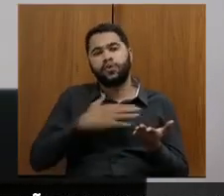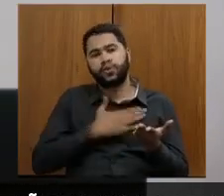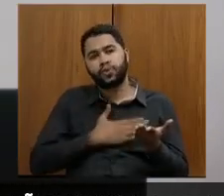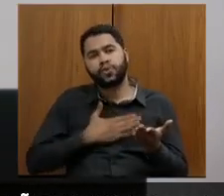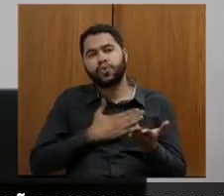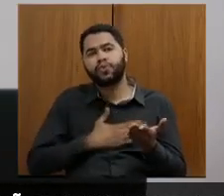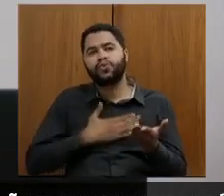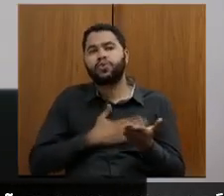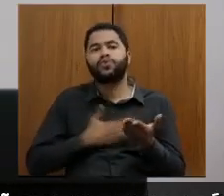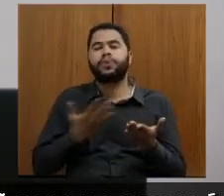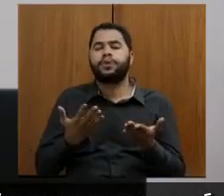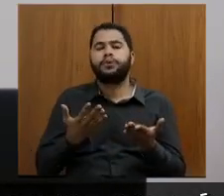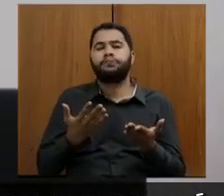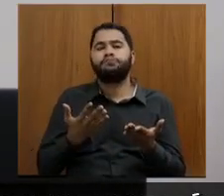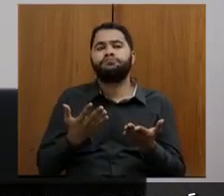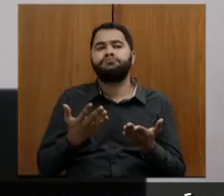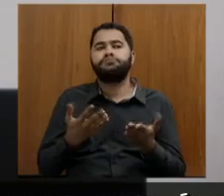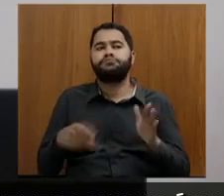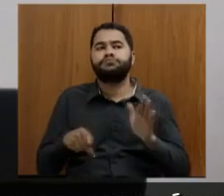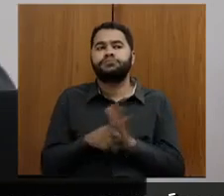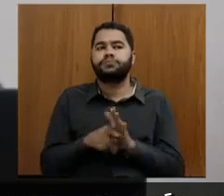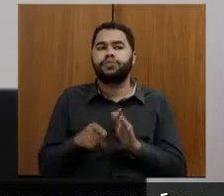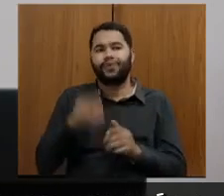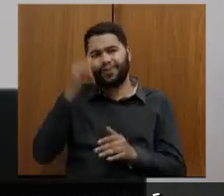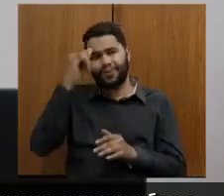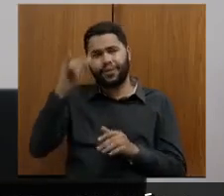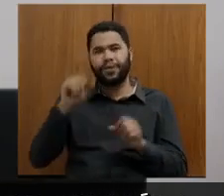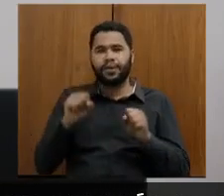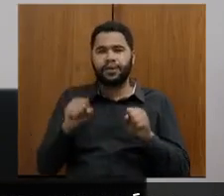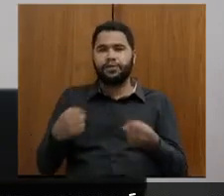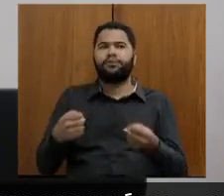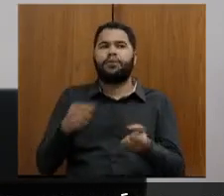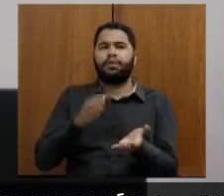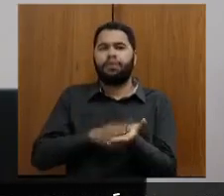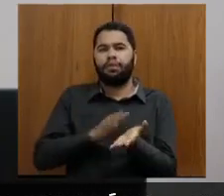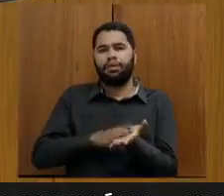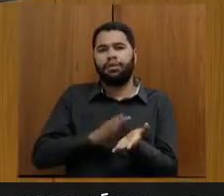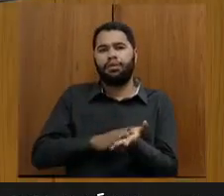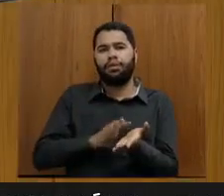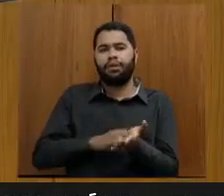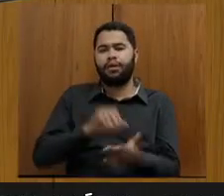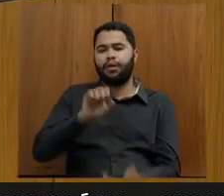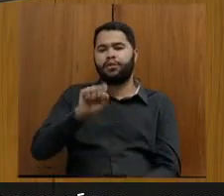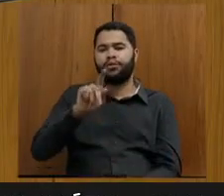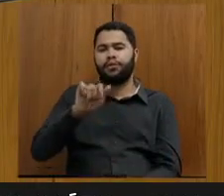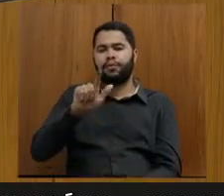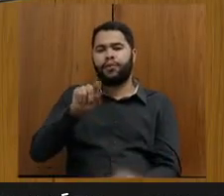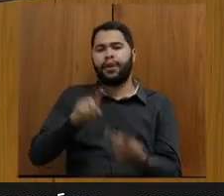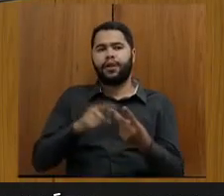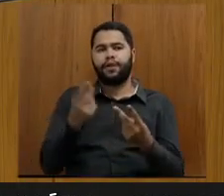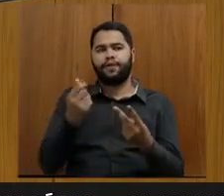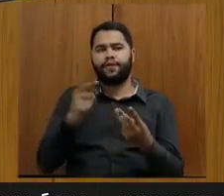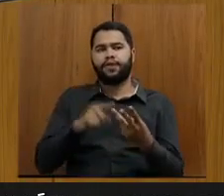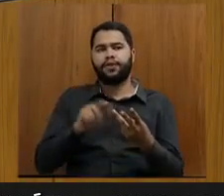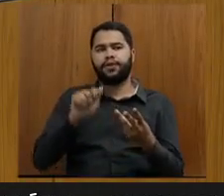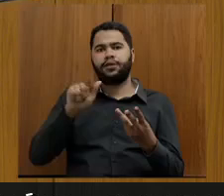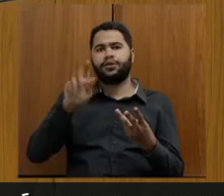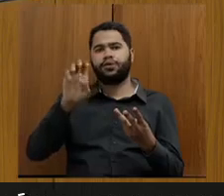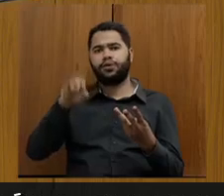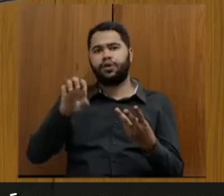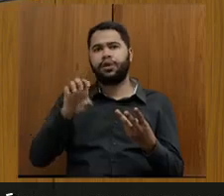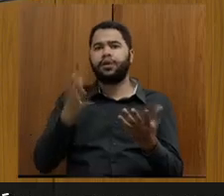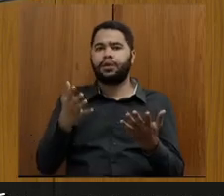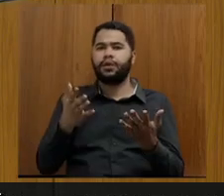consegue o senhor fizer assim vidades envidar esforços no sentido de cobrar da Seplag da fazenda e da já é